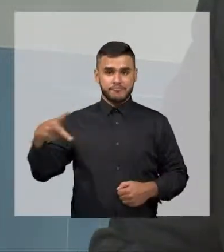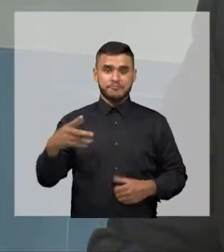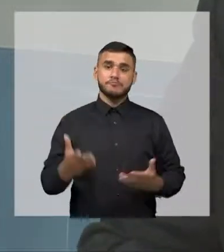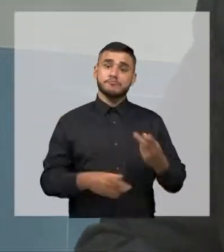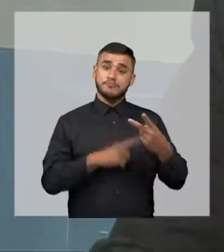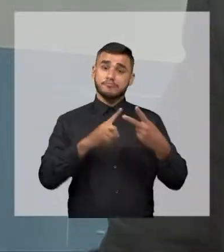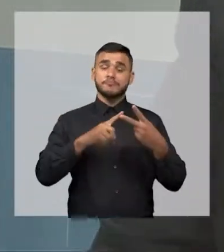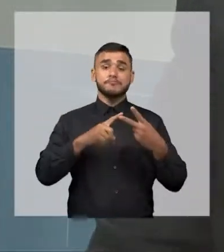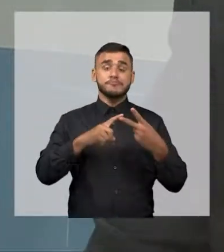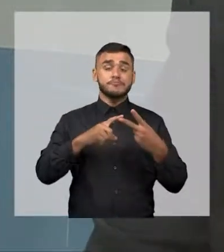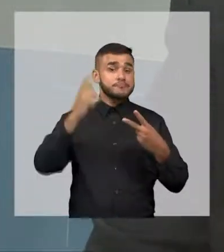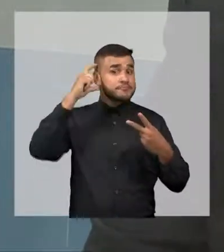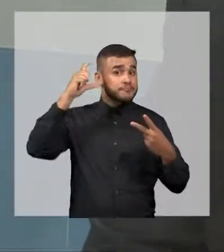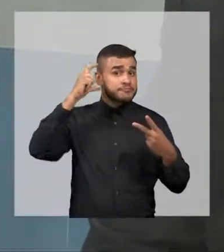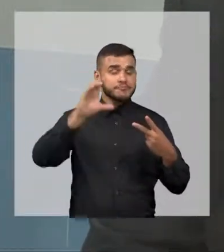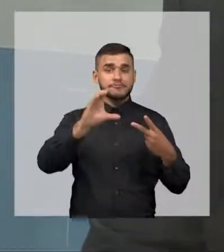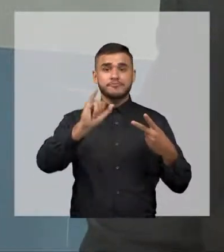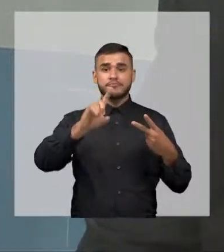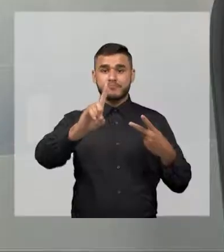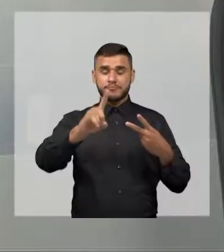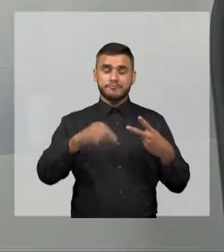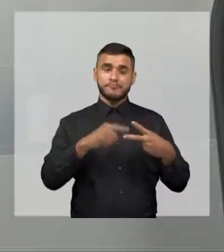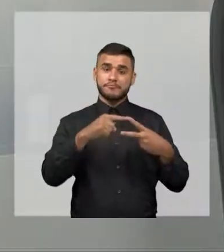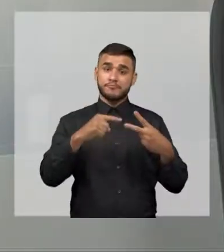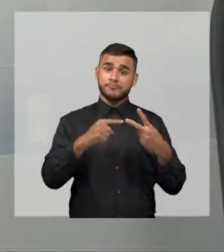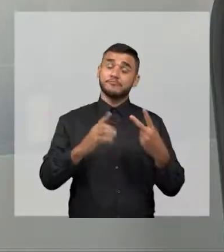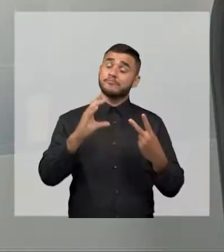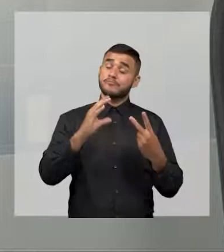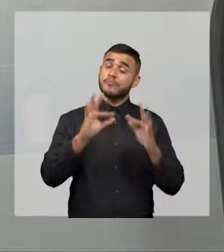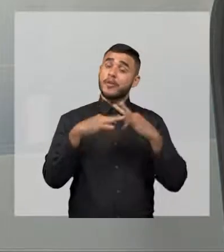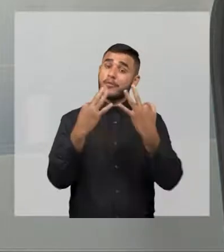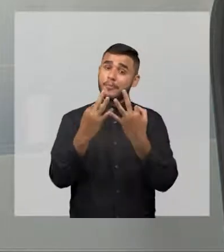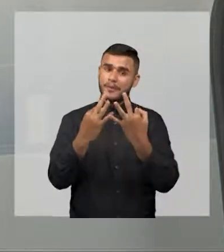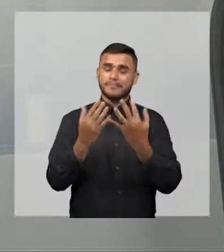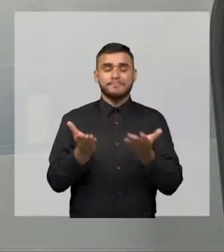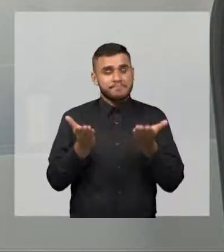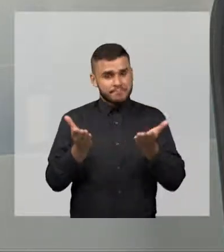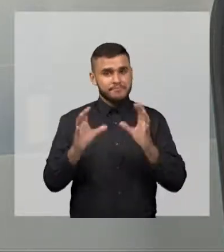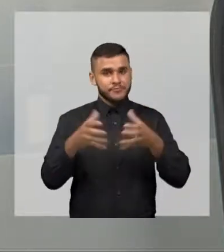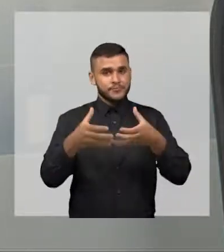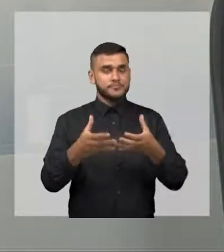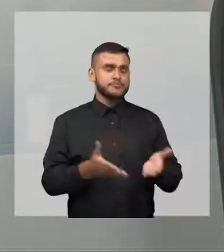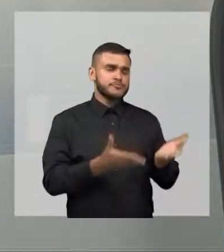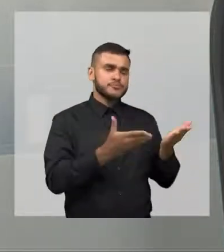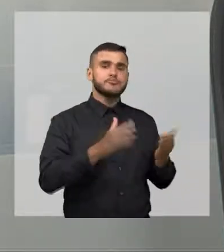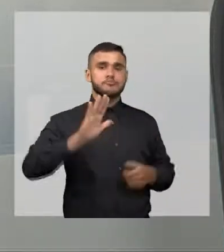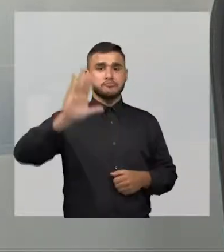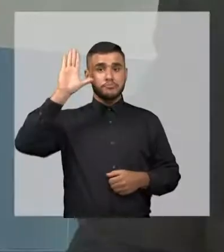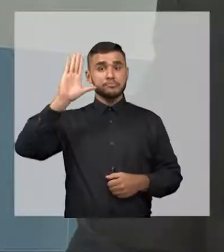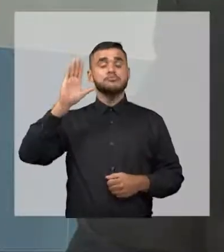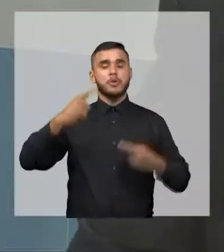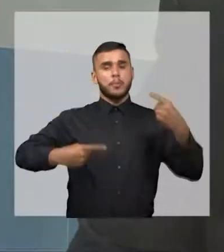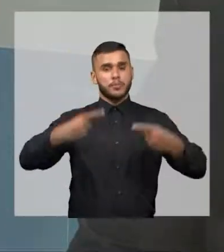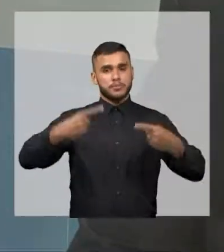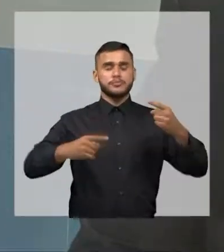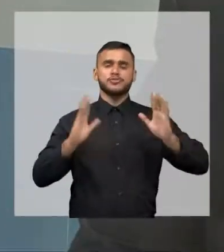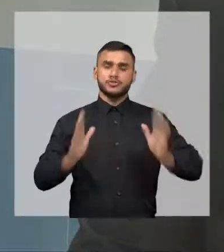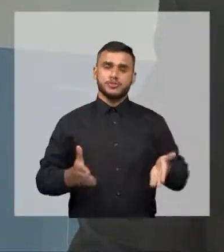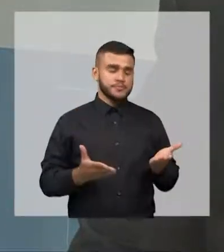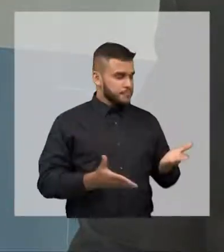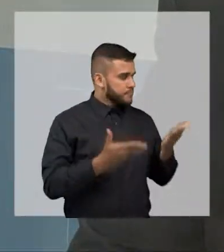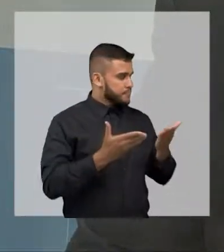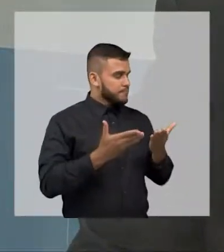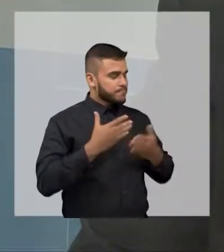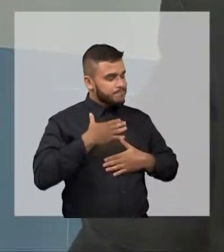é dermatologista e já tentou iniciar uma carreira política há um tempo aí. Nós vamos discutir isso agora no primeiro bloco. É uma honra tê-la